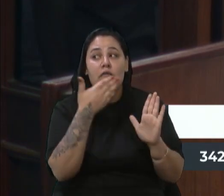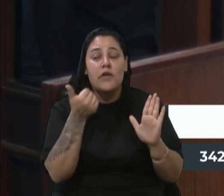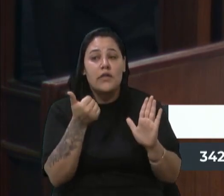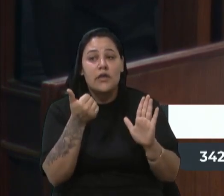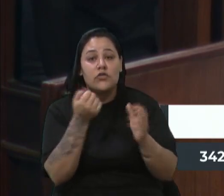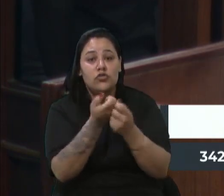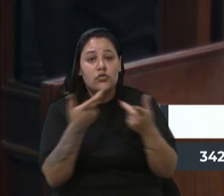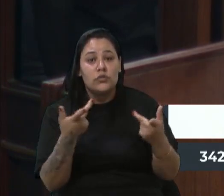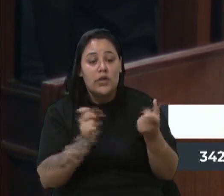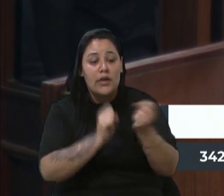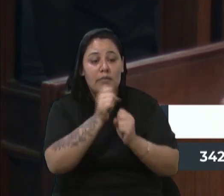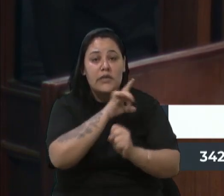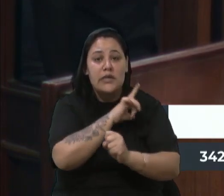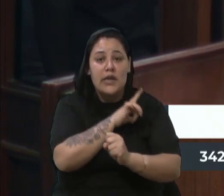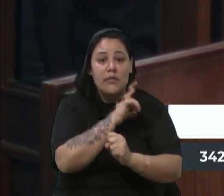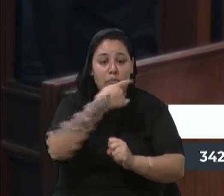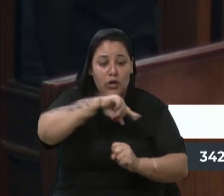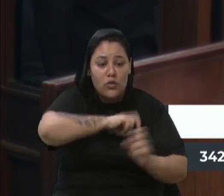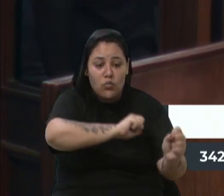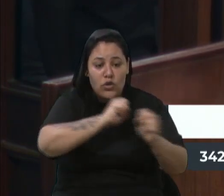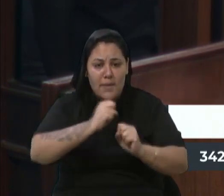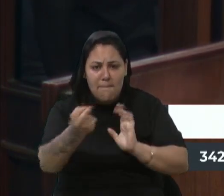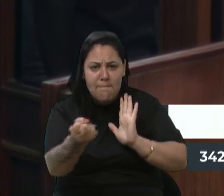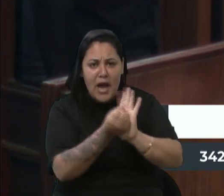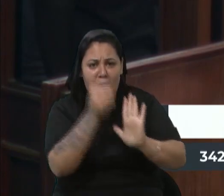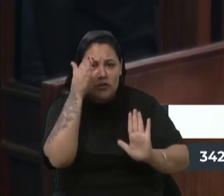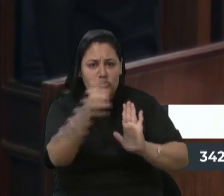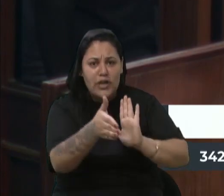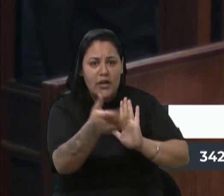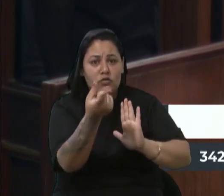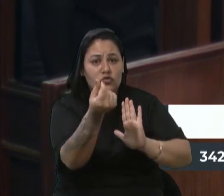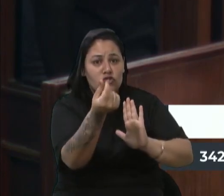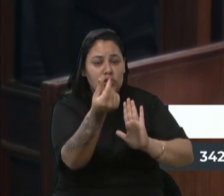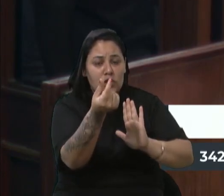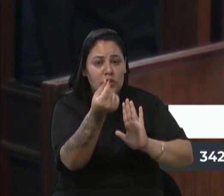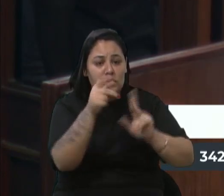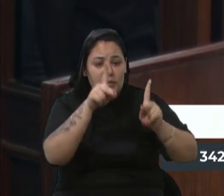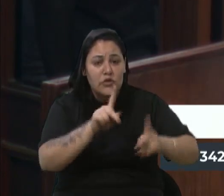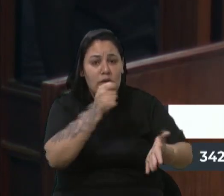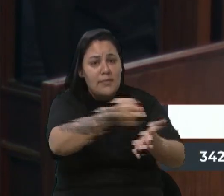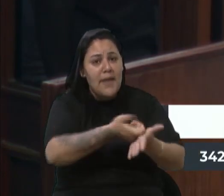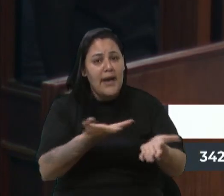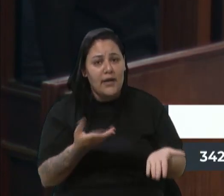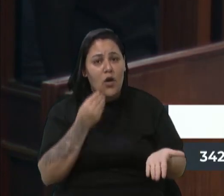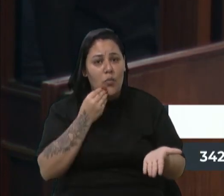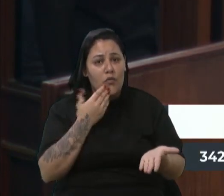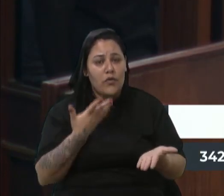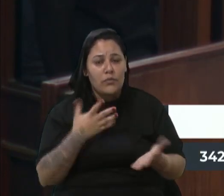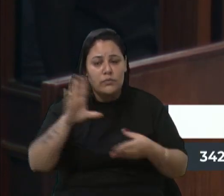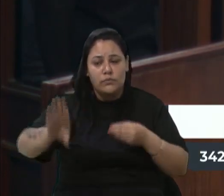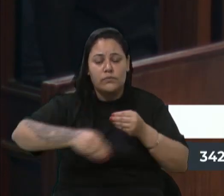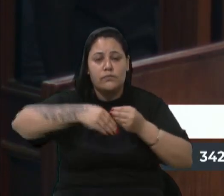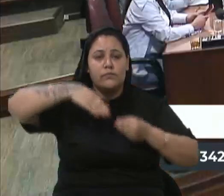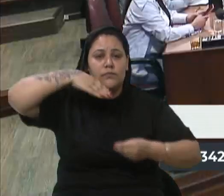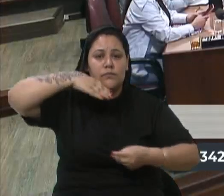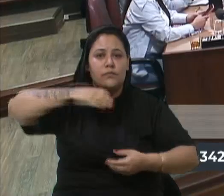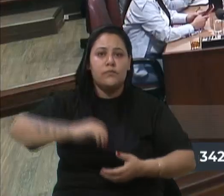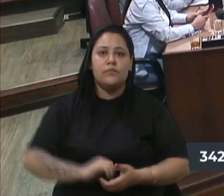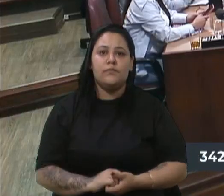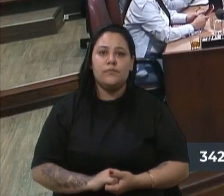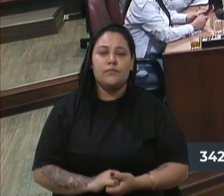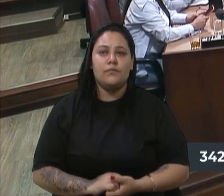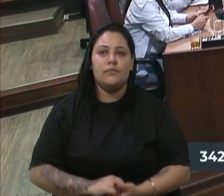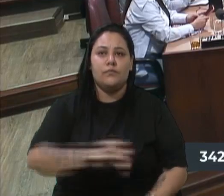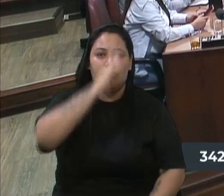ter para nós podermos impactar diretamente na tarifa e no bolso do contribuinte. A sua parte, vereador Bortola. Vereador